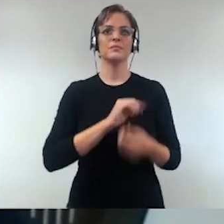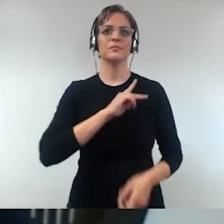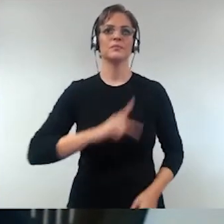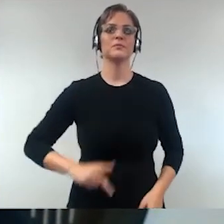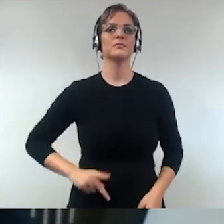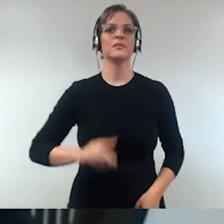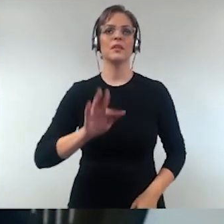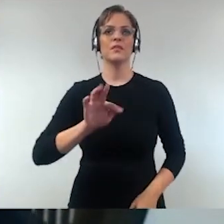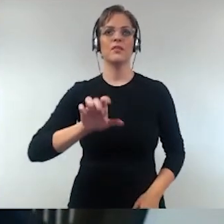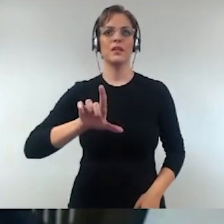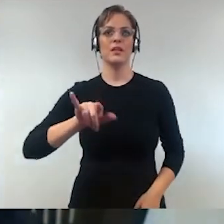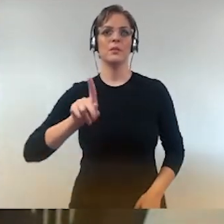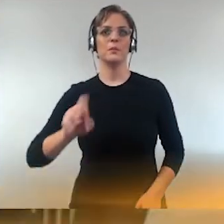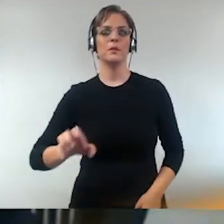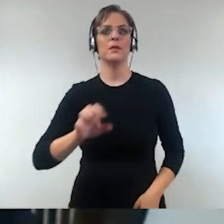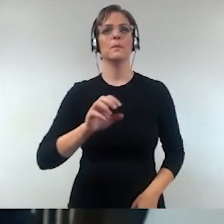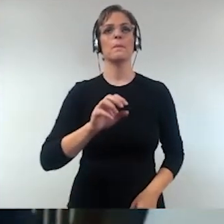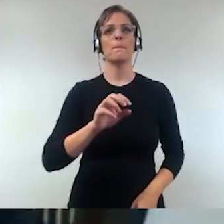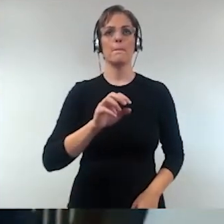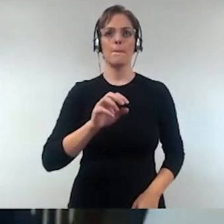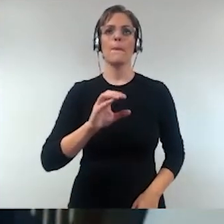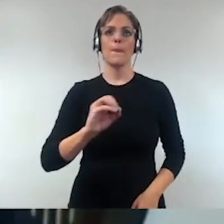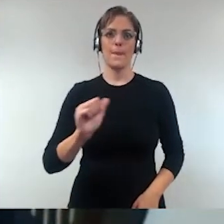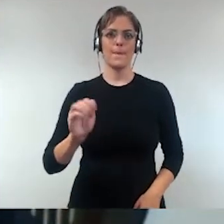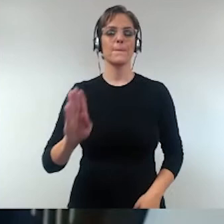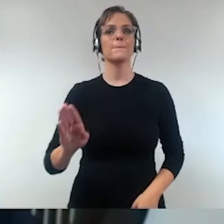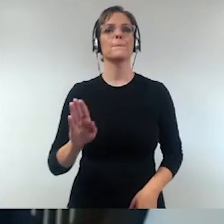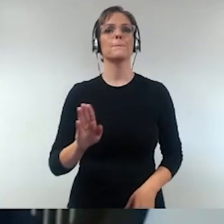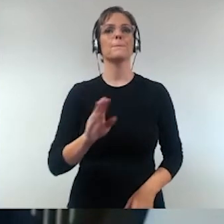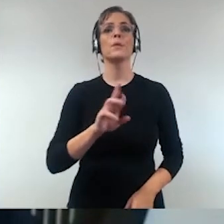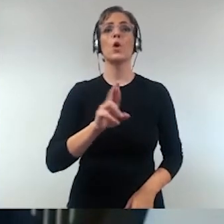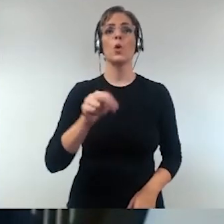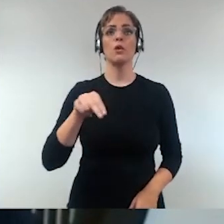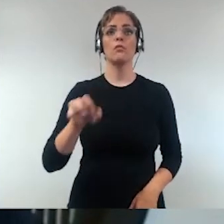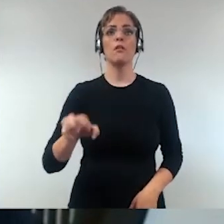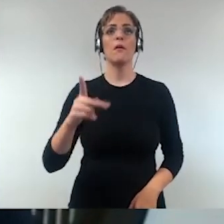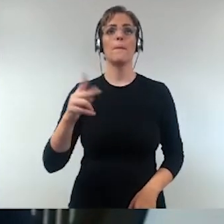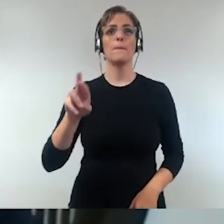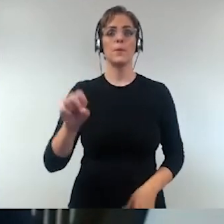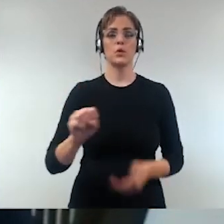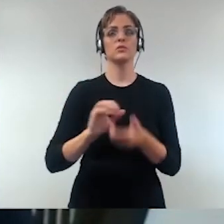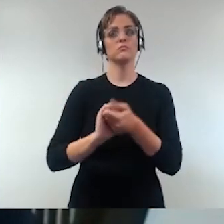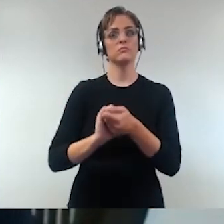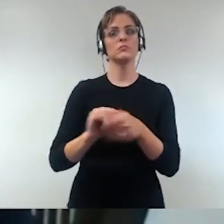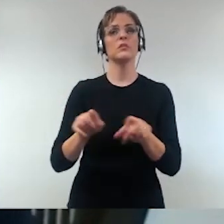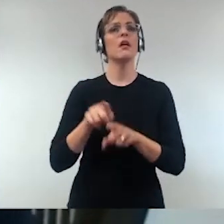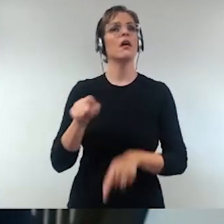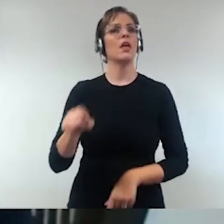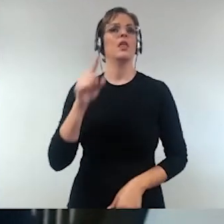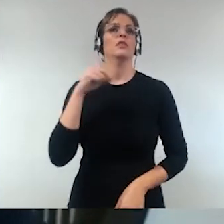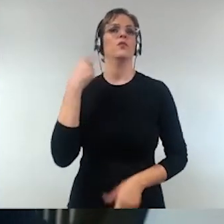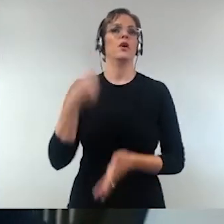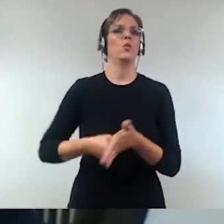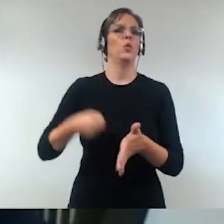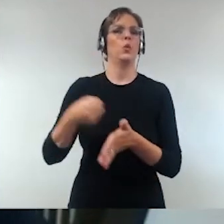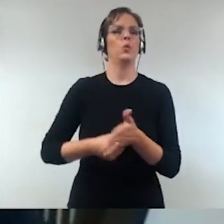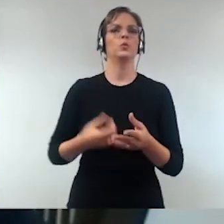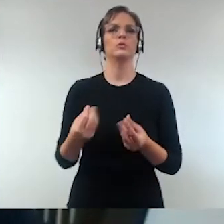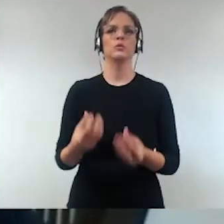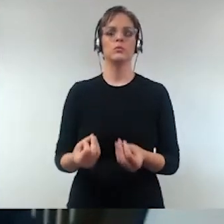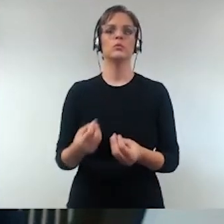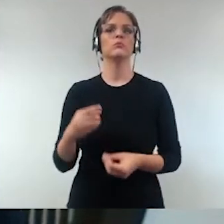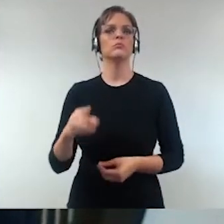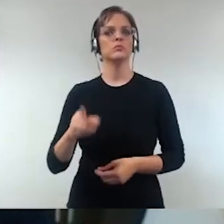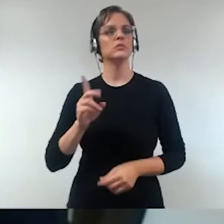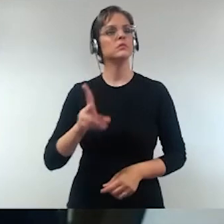presidente do Conselho Federal, e cumprimentar o Rony Prois Duarte, que é, antes de tudo, um advogado batalhador, um advogado que está